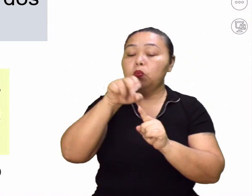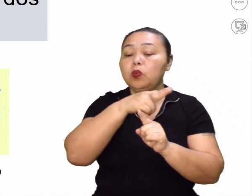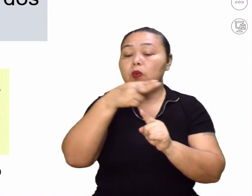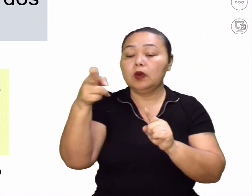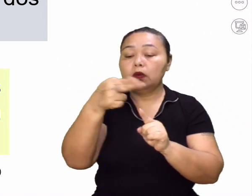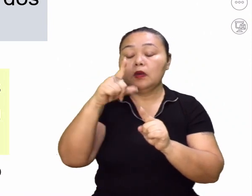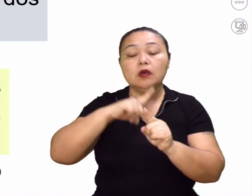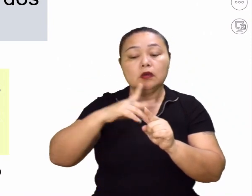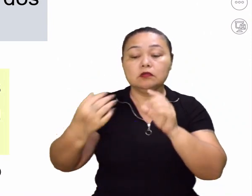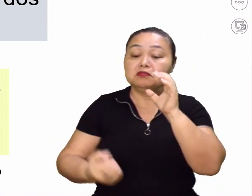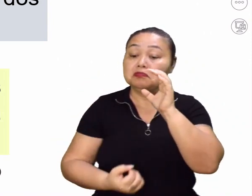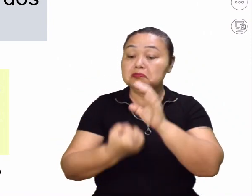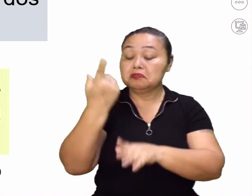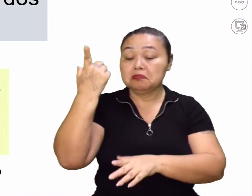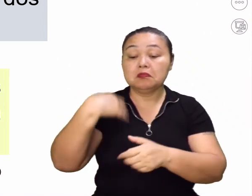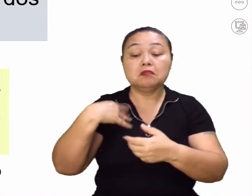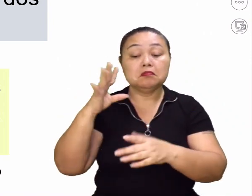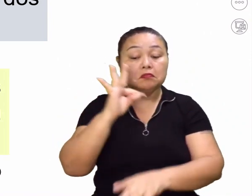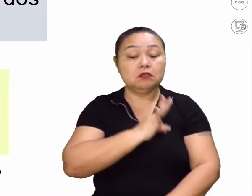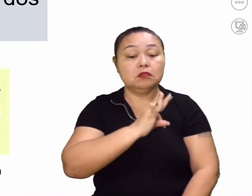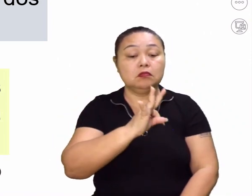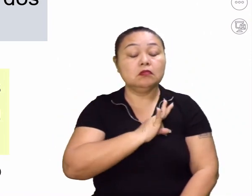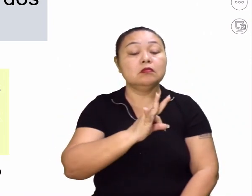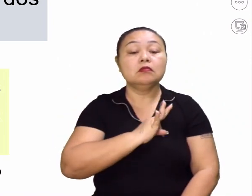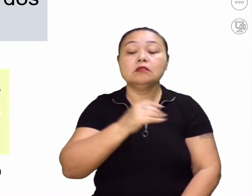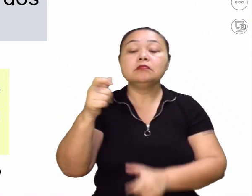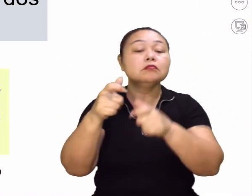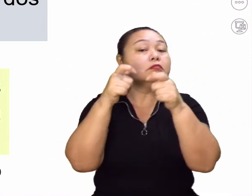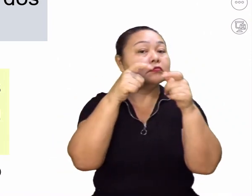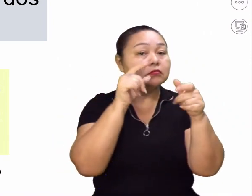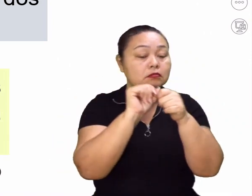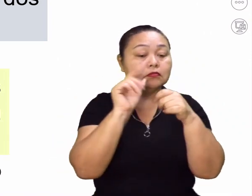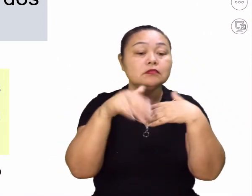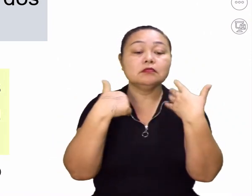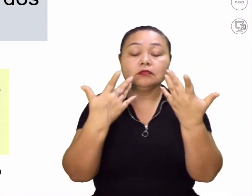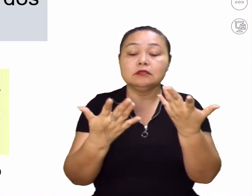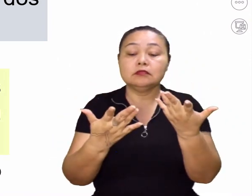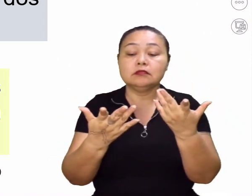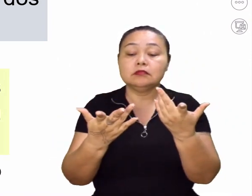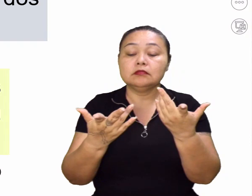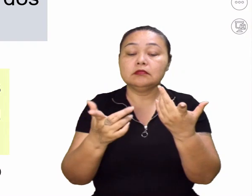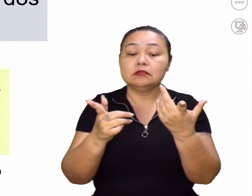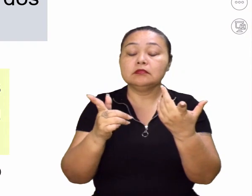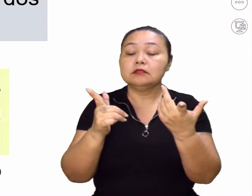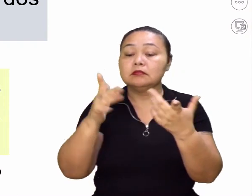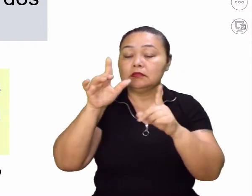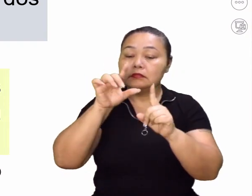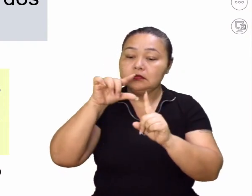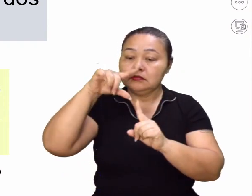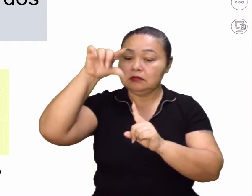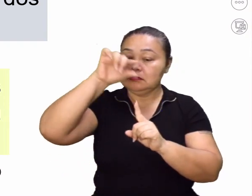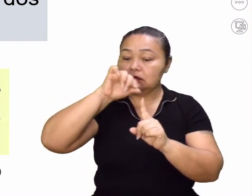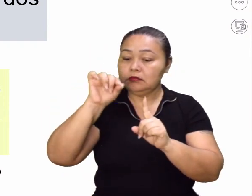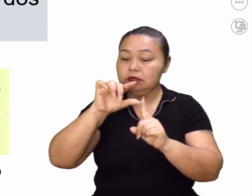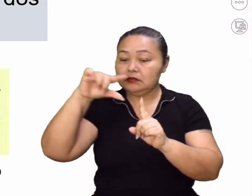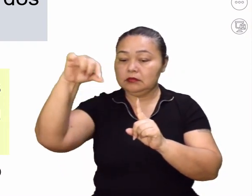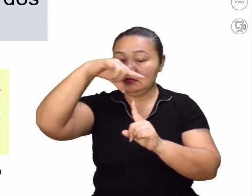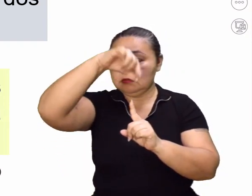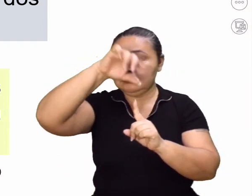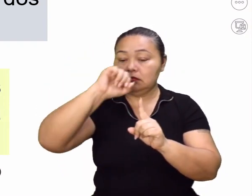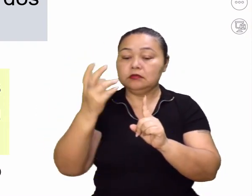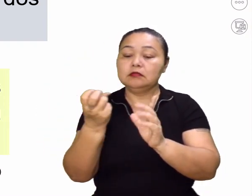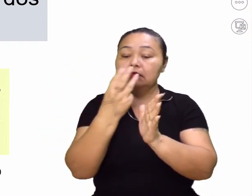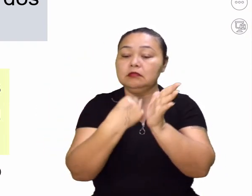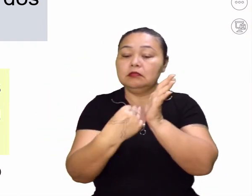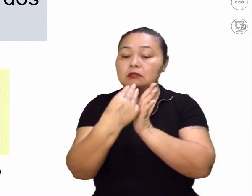Quando criaram, né, esse método, essa técnica de fazer localização. Com certeza. Inclusive, ela tem sempre lá a pontinha nos mapas modernos, dizendo